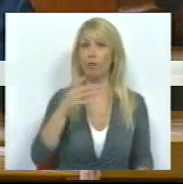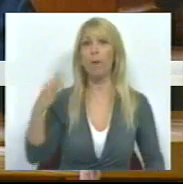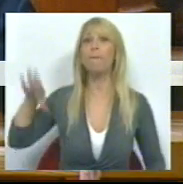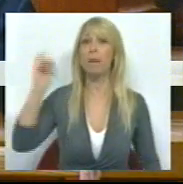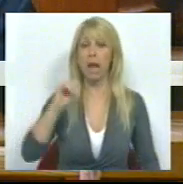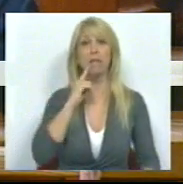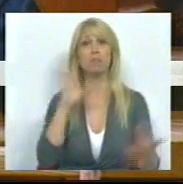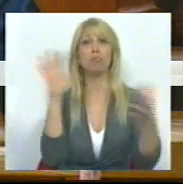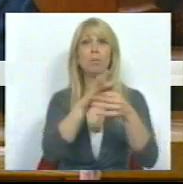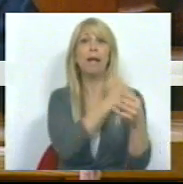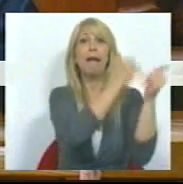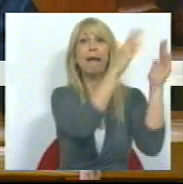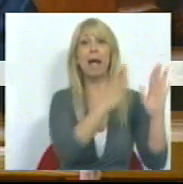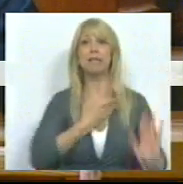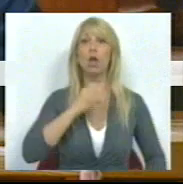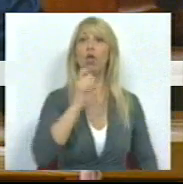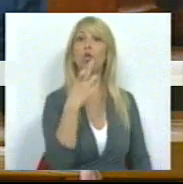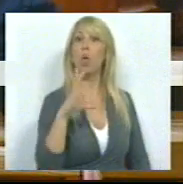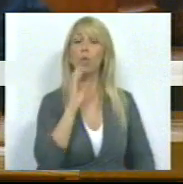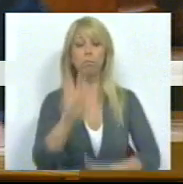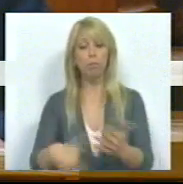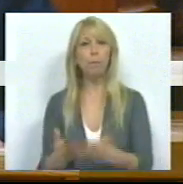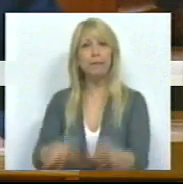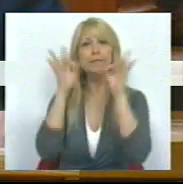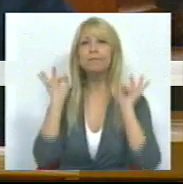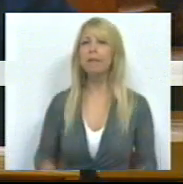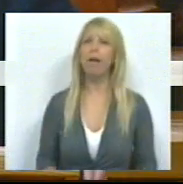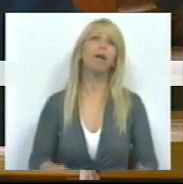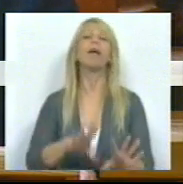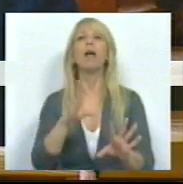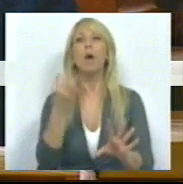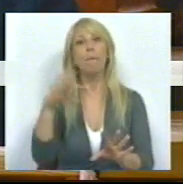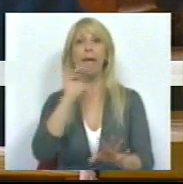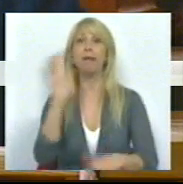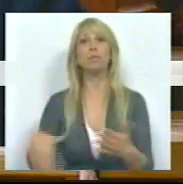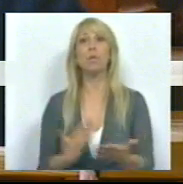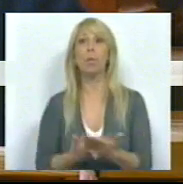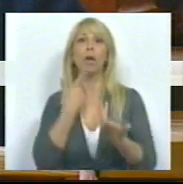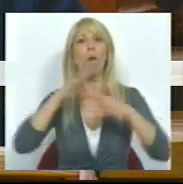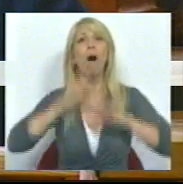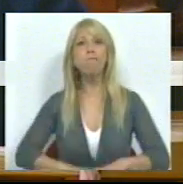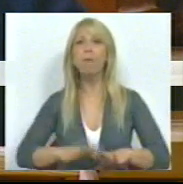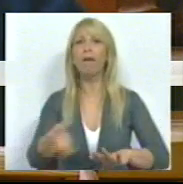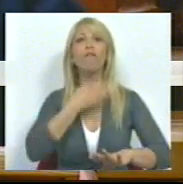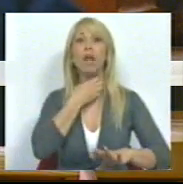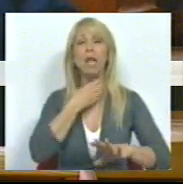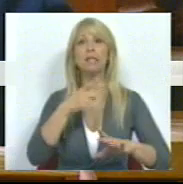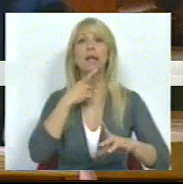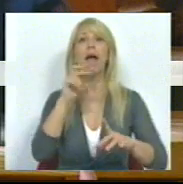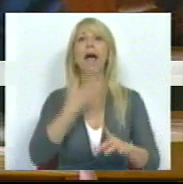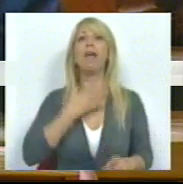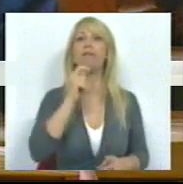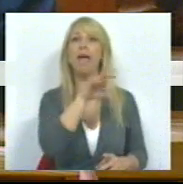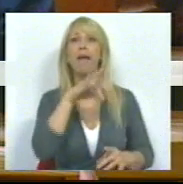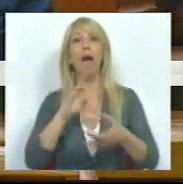para a Casa do Douro. Propõe exatamente o que propunha o Governo PS para travar a falência em curso das adegas cooperativas. A